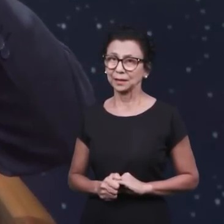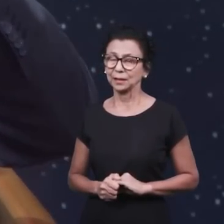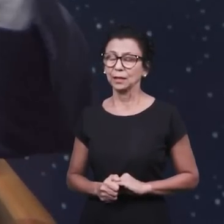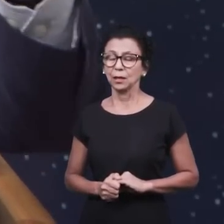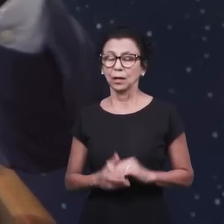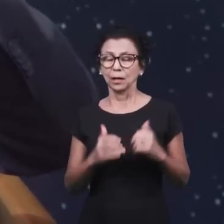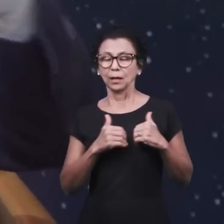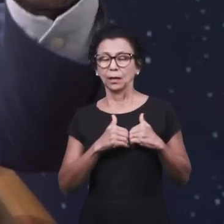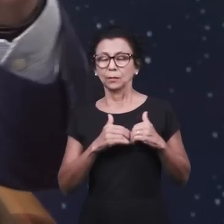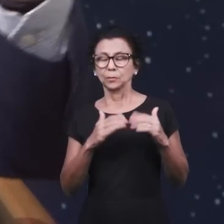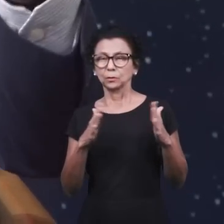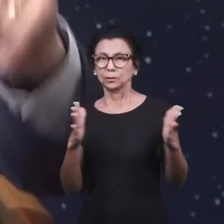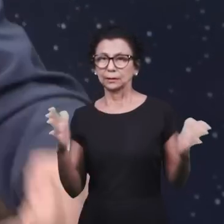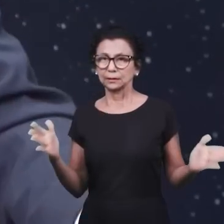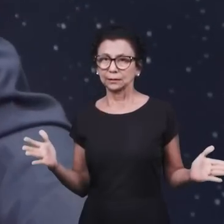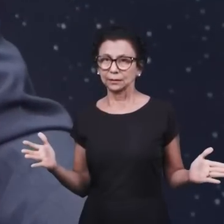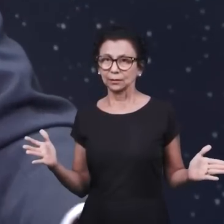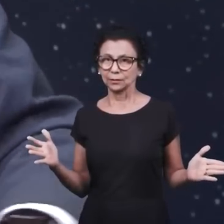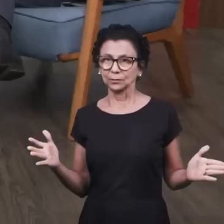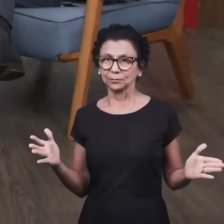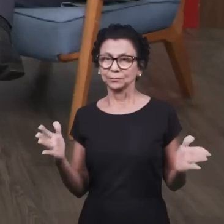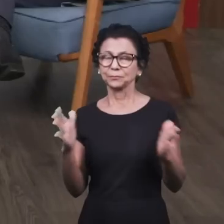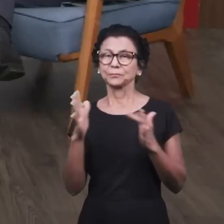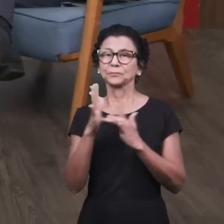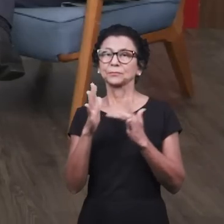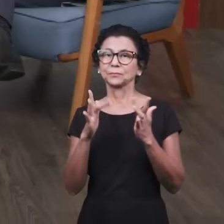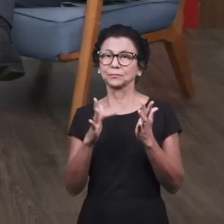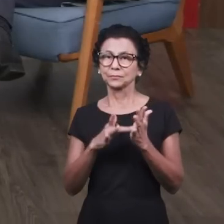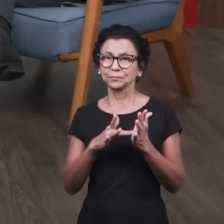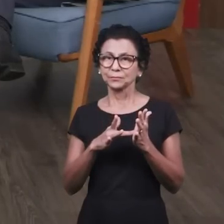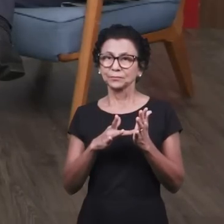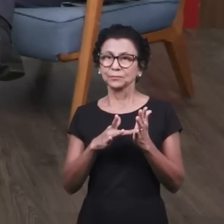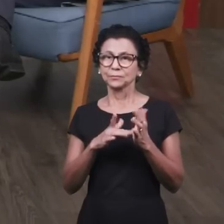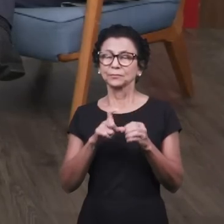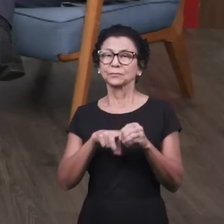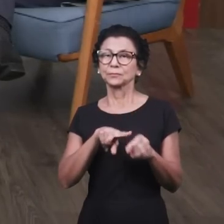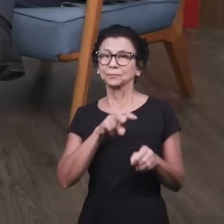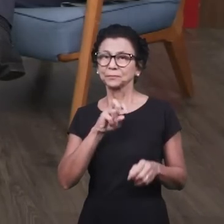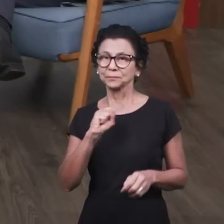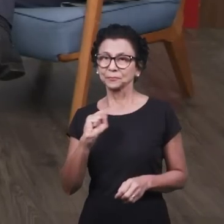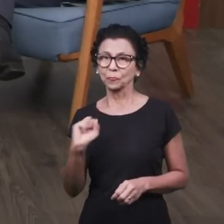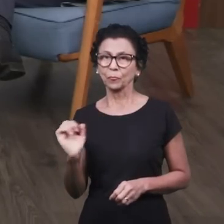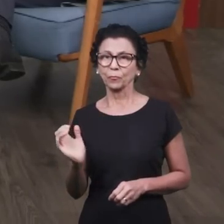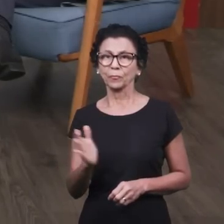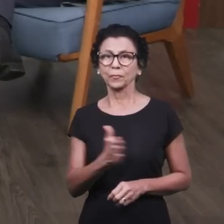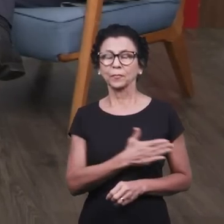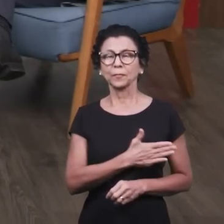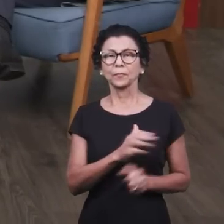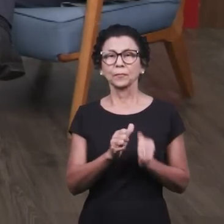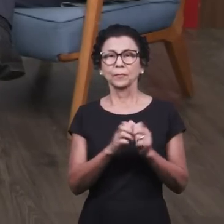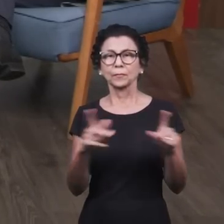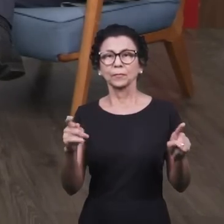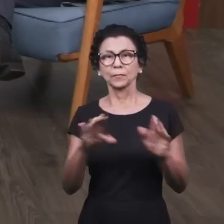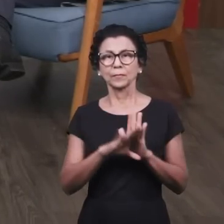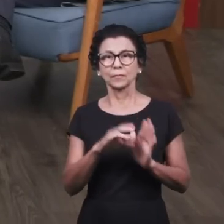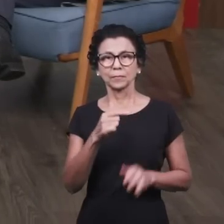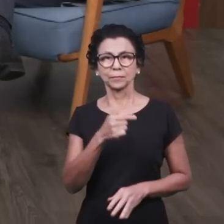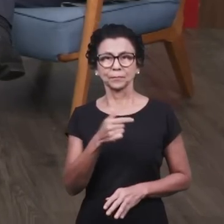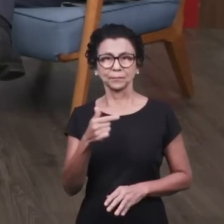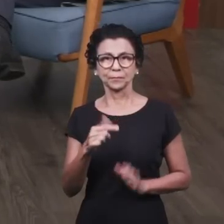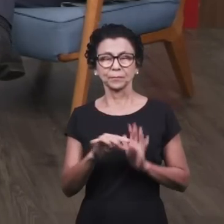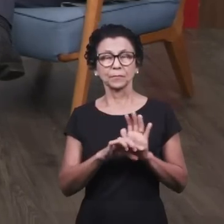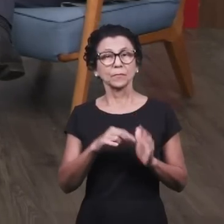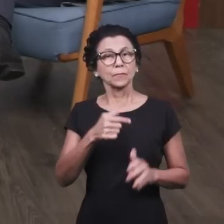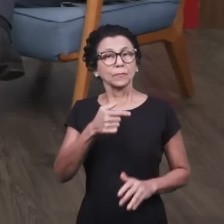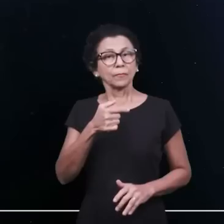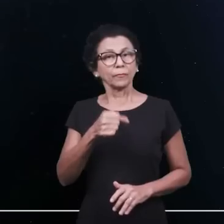Senhor governar, agir e fazer a obra. E está fazendo de maneira maravilhosa. Glória a Deus. Apocalipse 22,